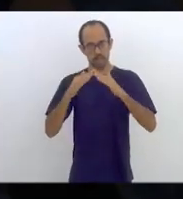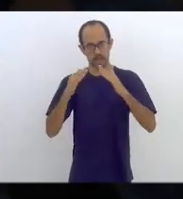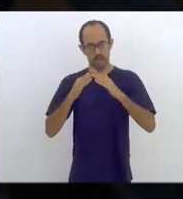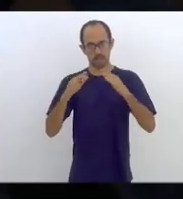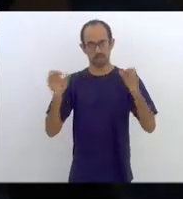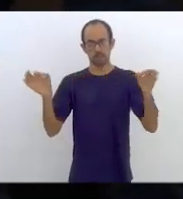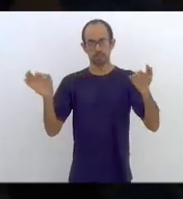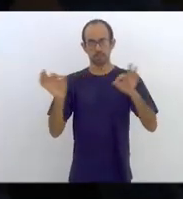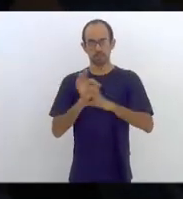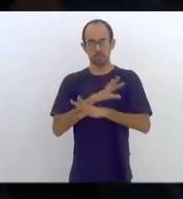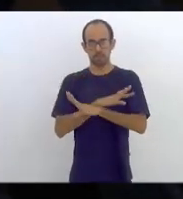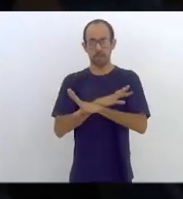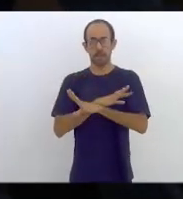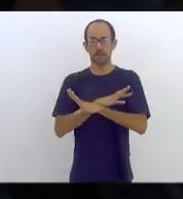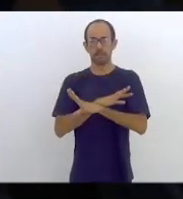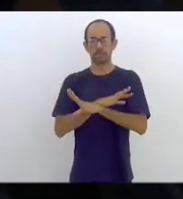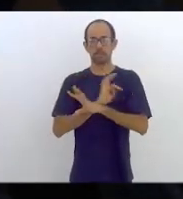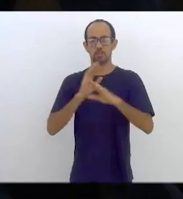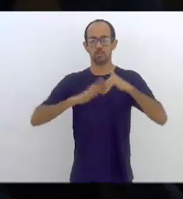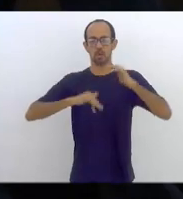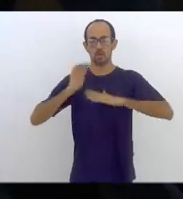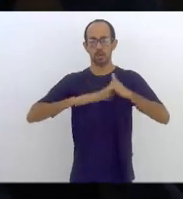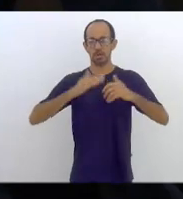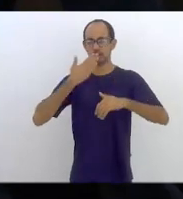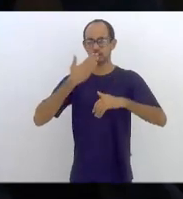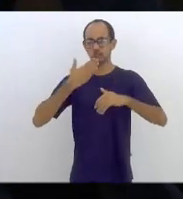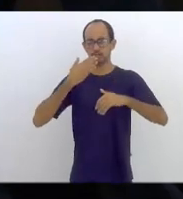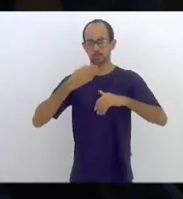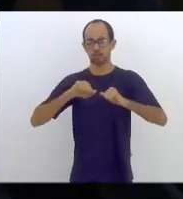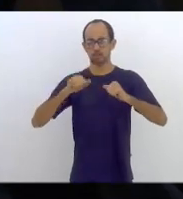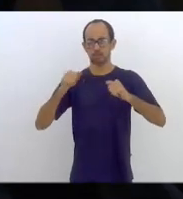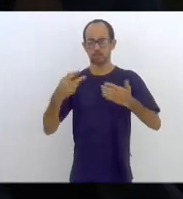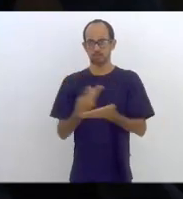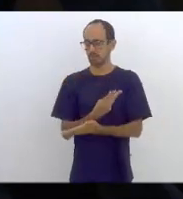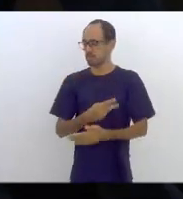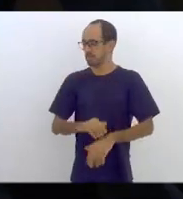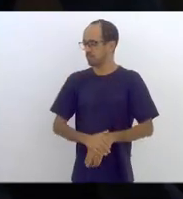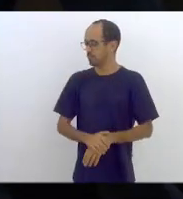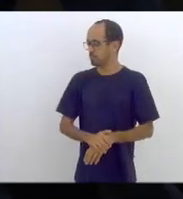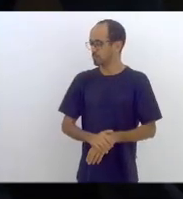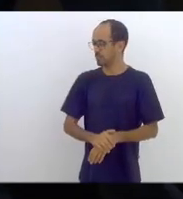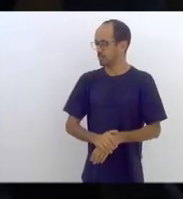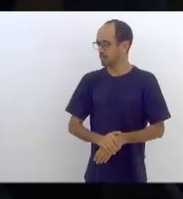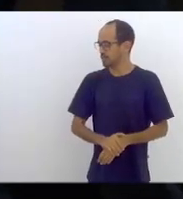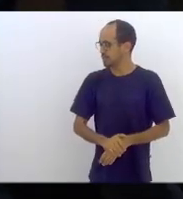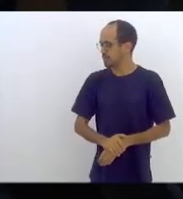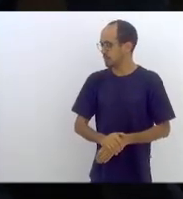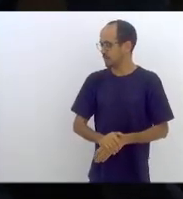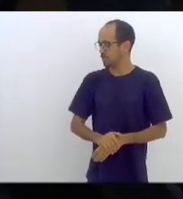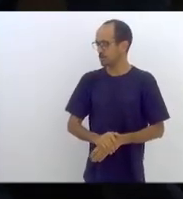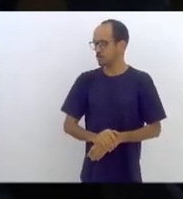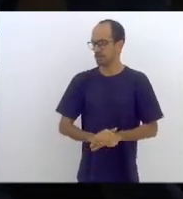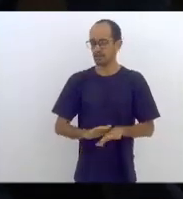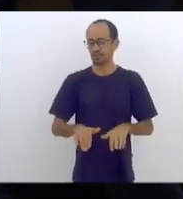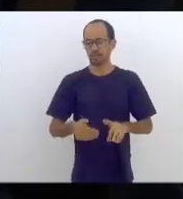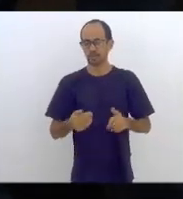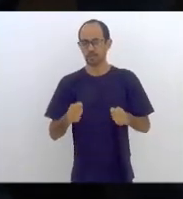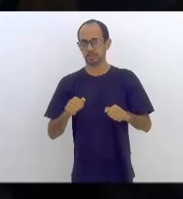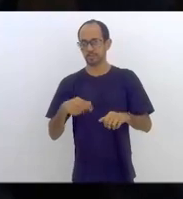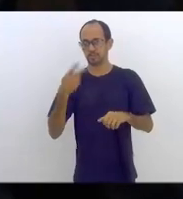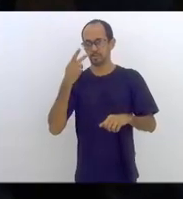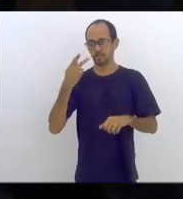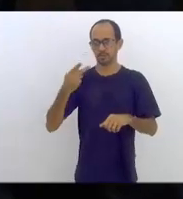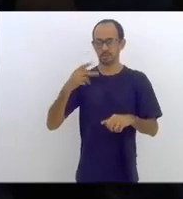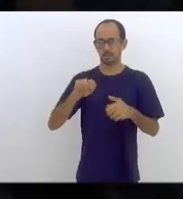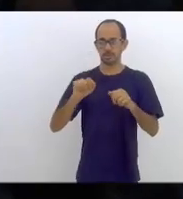tipo de sinistro mas infelizmente esse visitante não sei porque foi lá e acionou o alarme